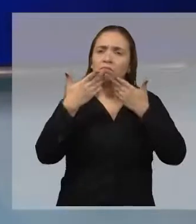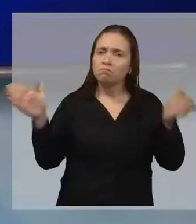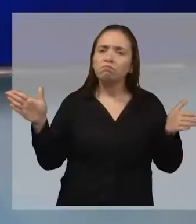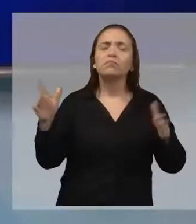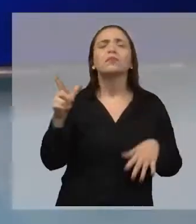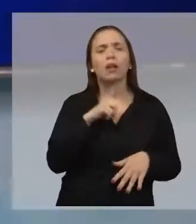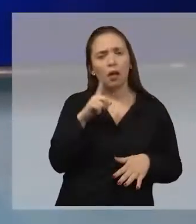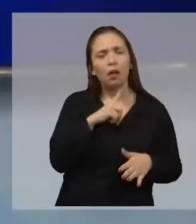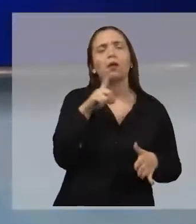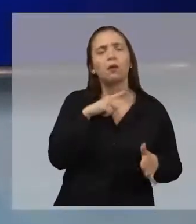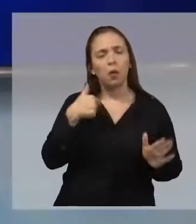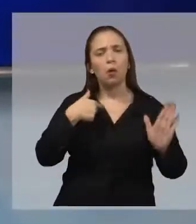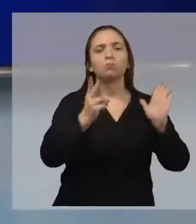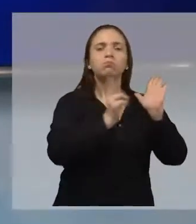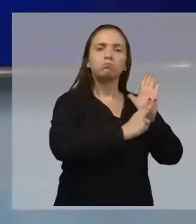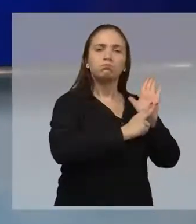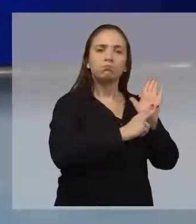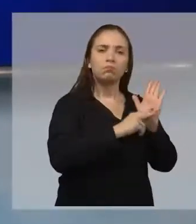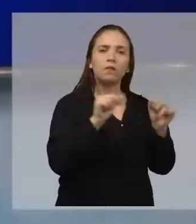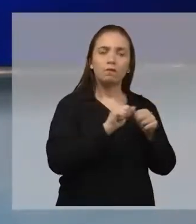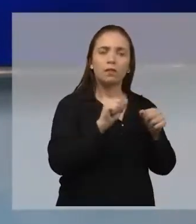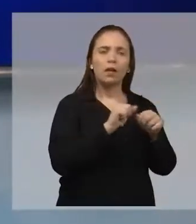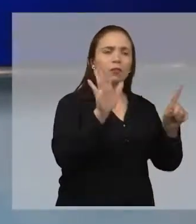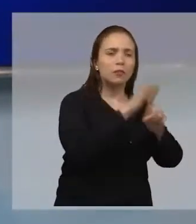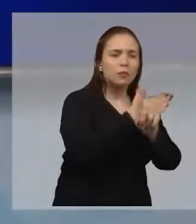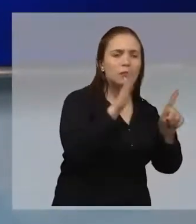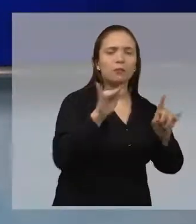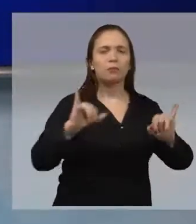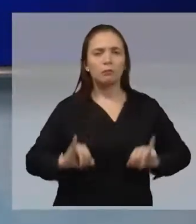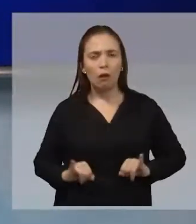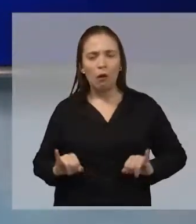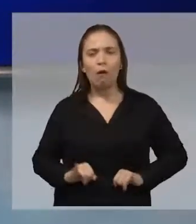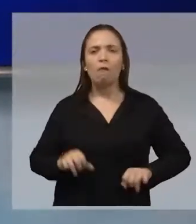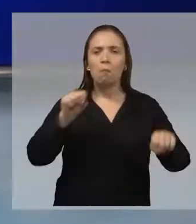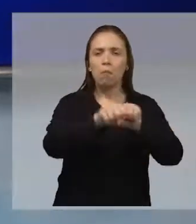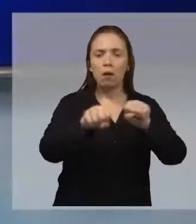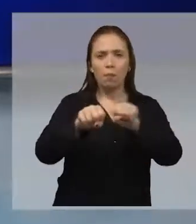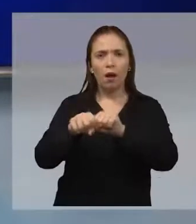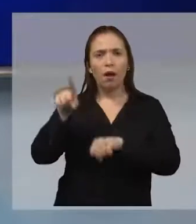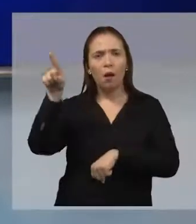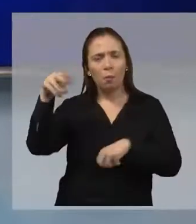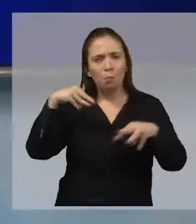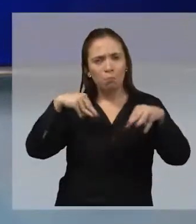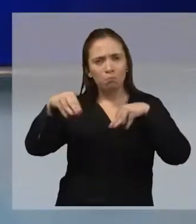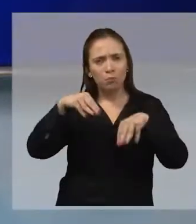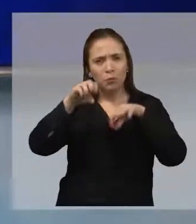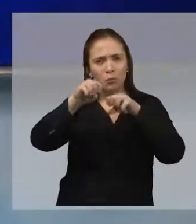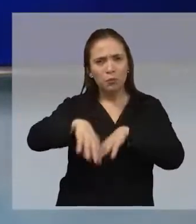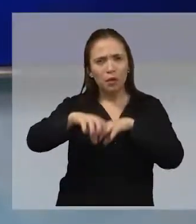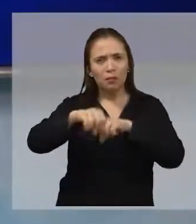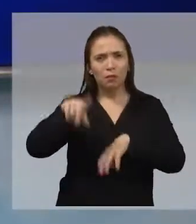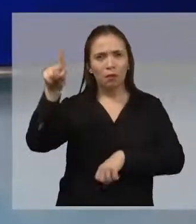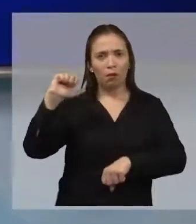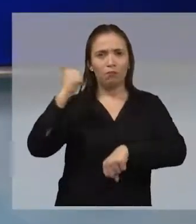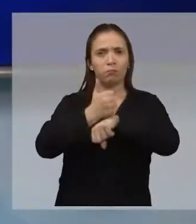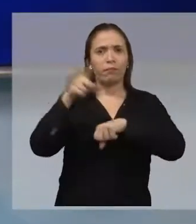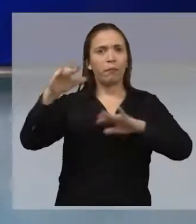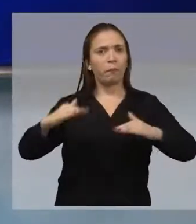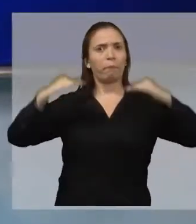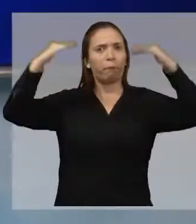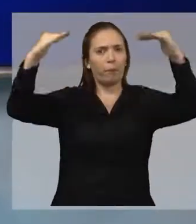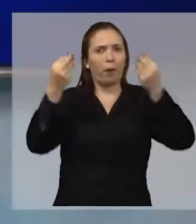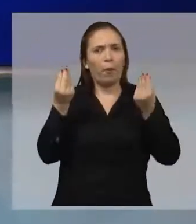vitória alemã, portanto, negando democracia como conceito. O período de exceção dos militares, todo general